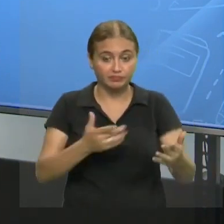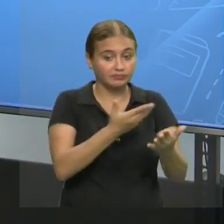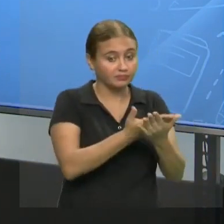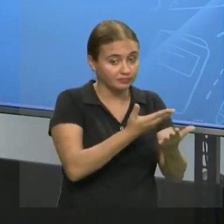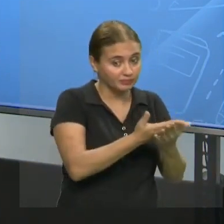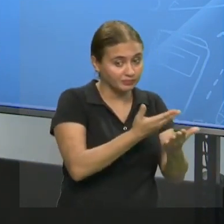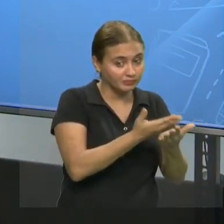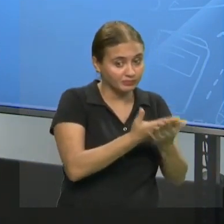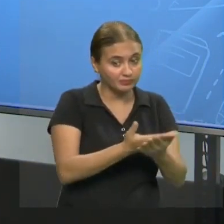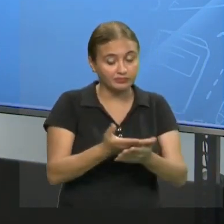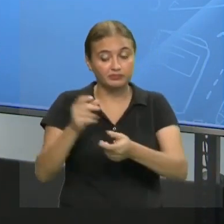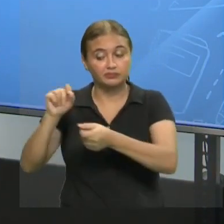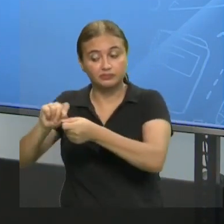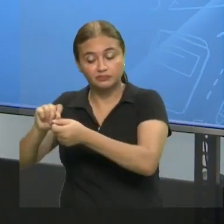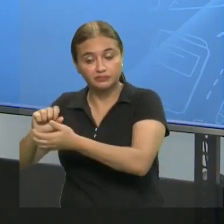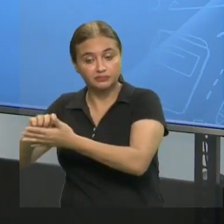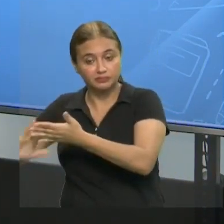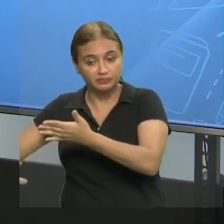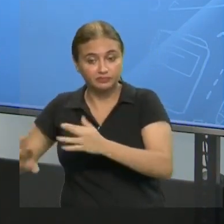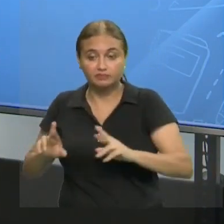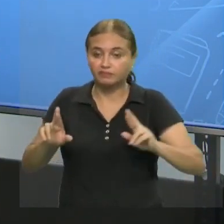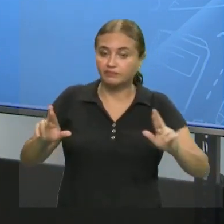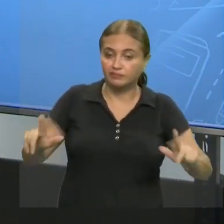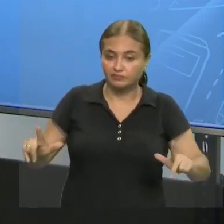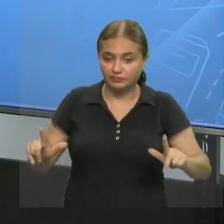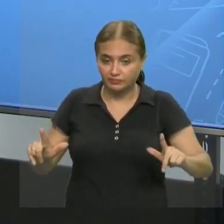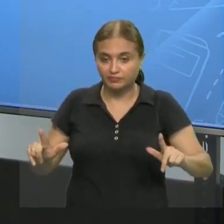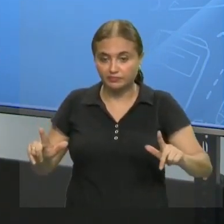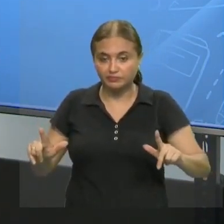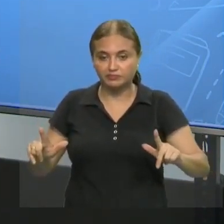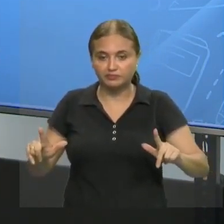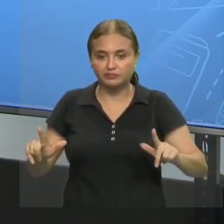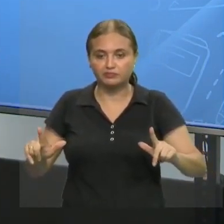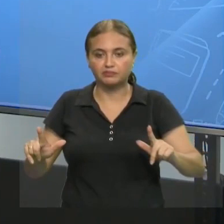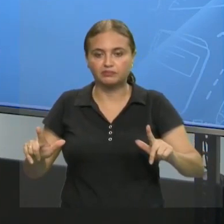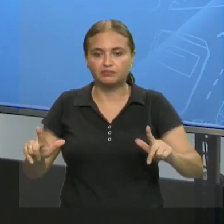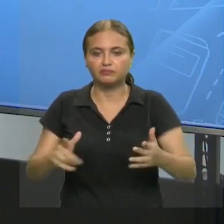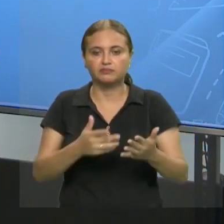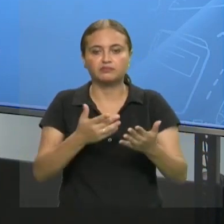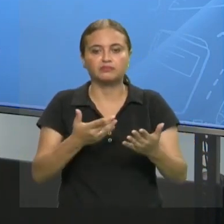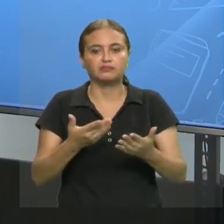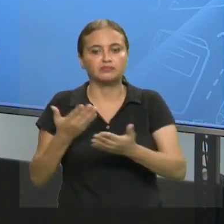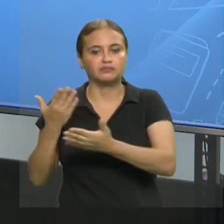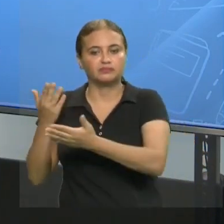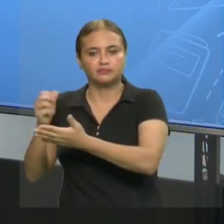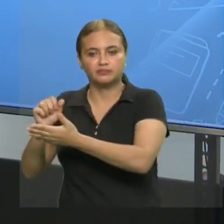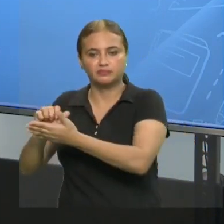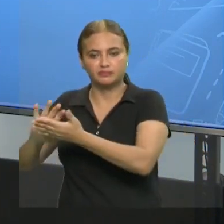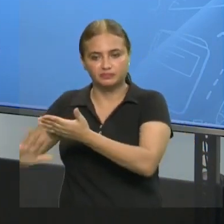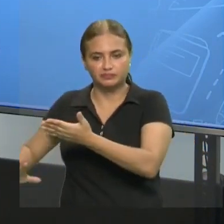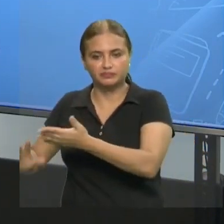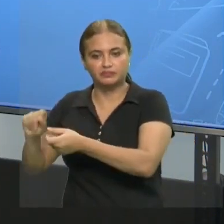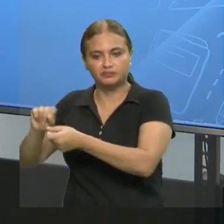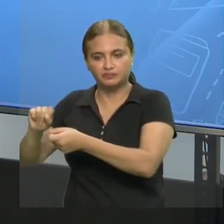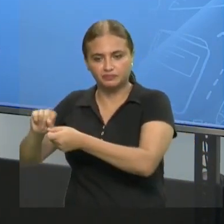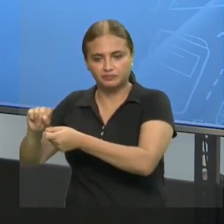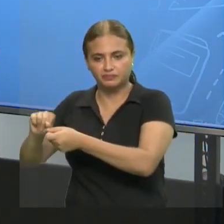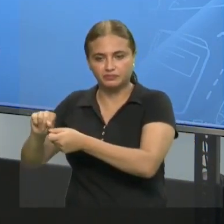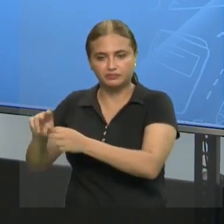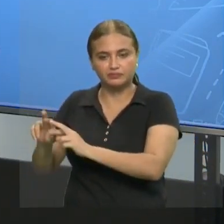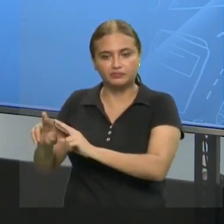estudar e fazer a tarefa, né? Estudar e fazer a tarefa não são as mesmas coisas. Enquanto fazer uma tarefa é algo